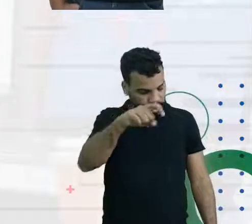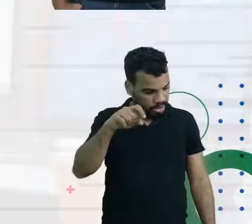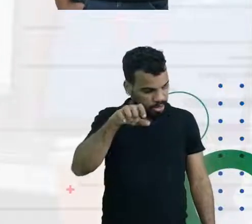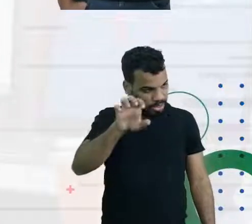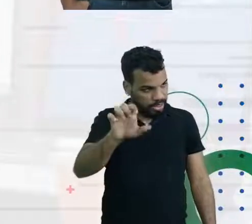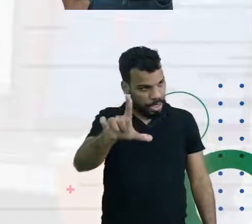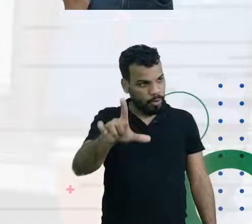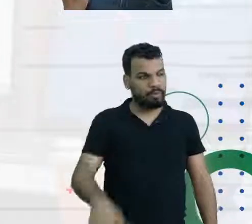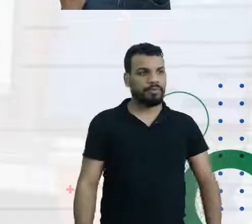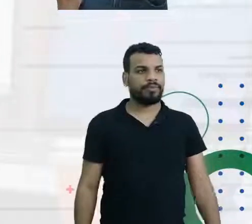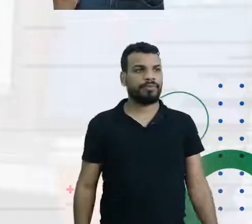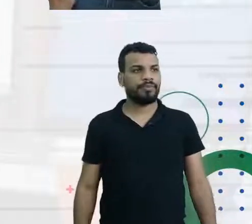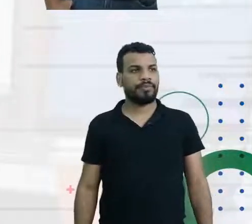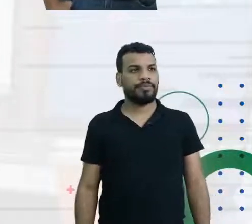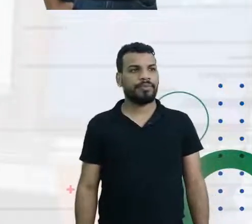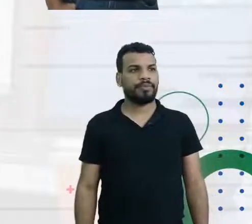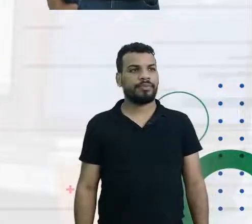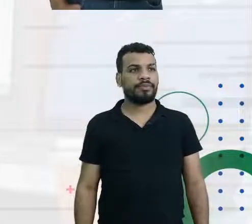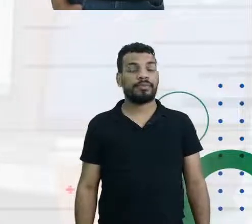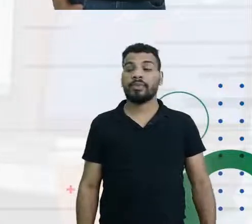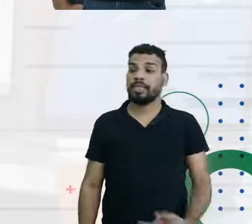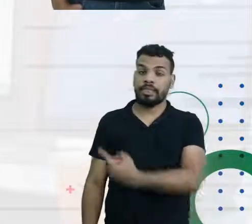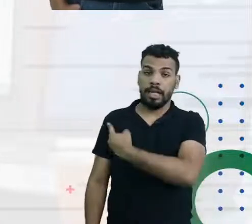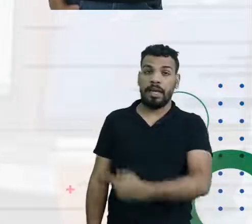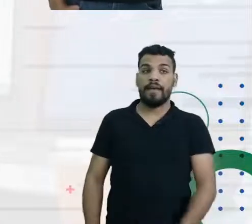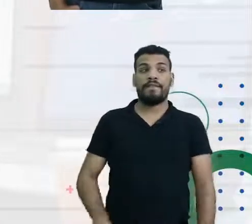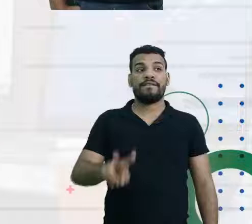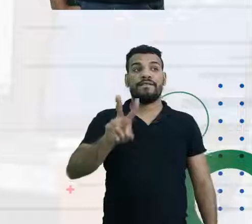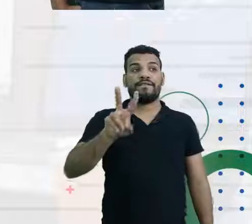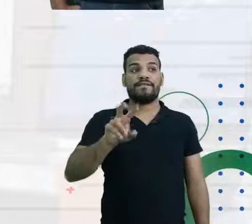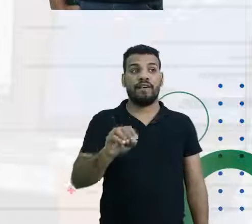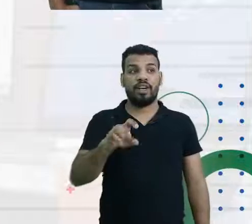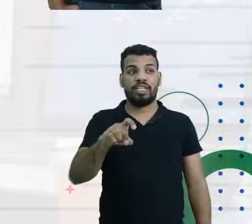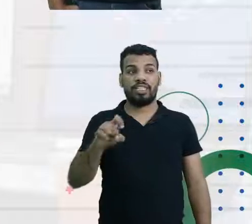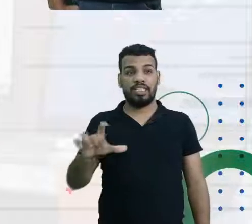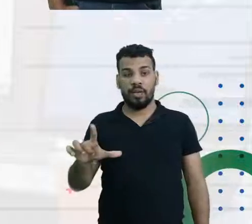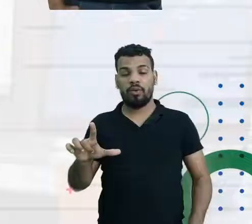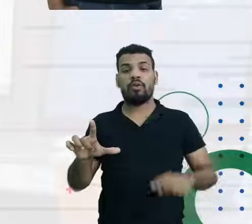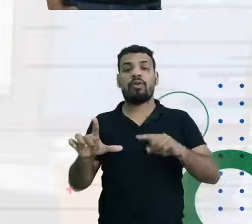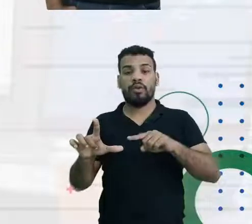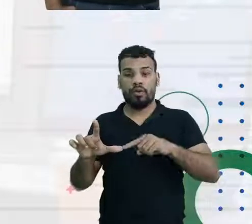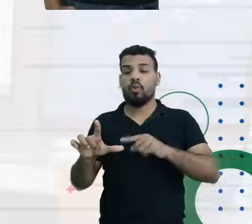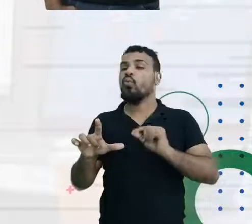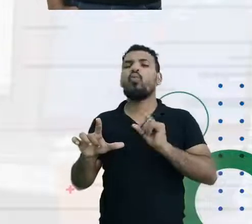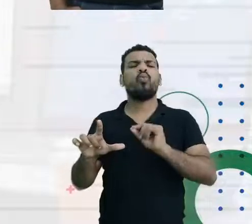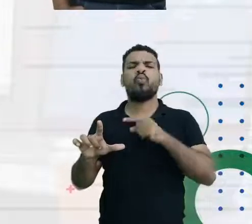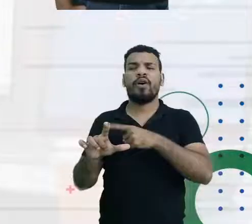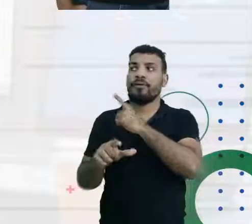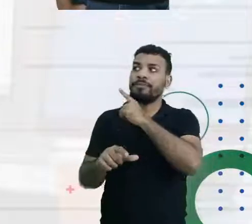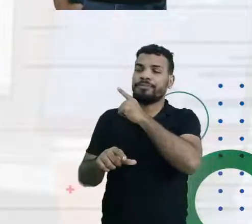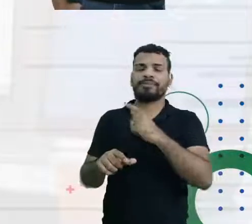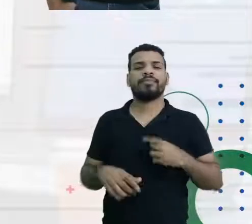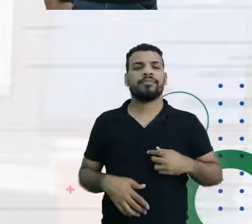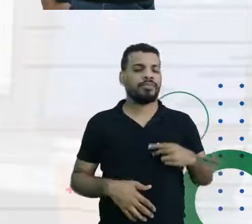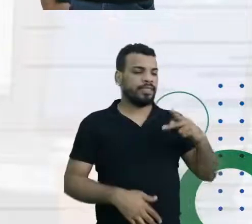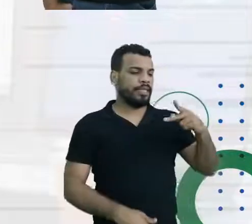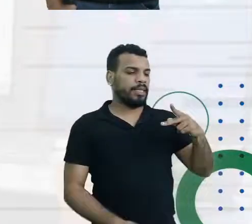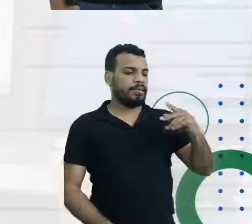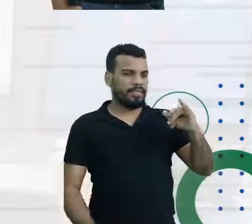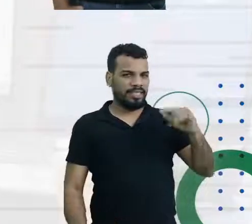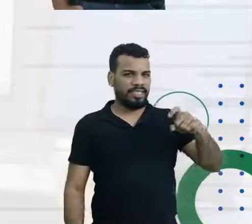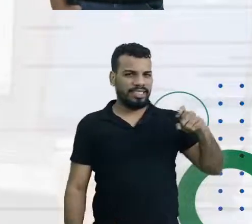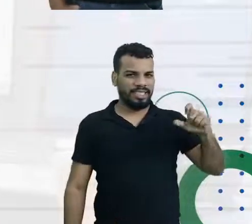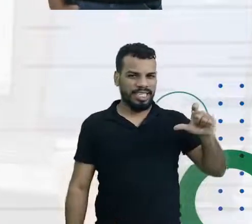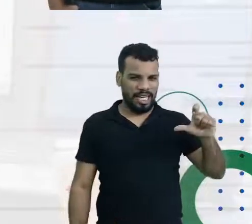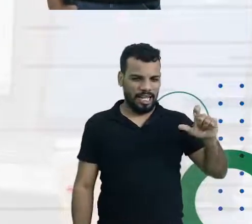Voxel art. Voxel art é uma evolução do pixel art. Eu poderia dizer que são pixels em